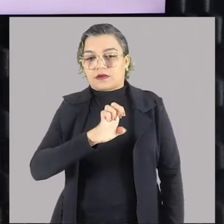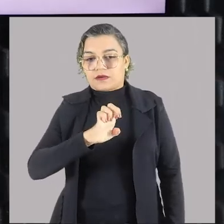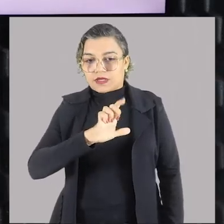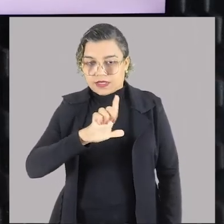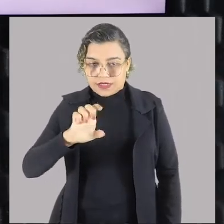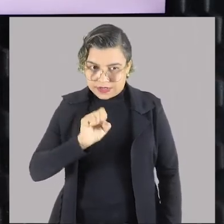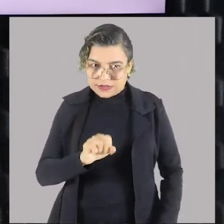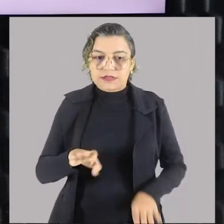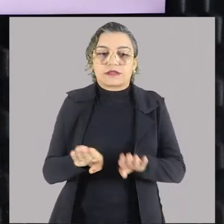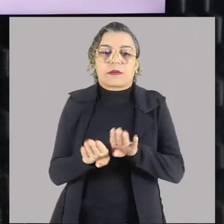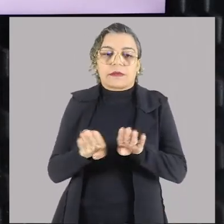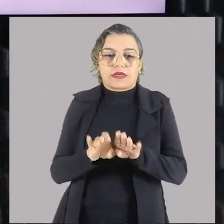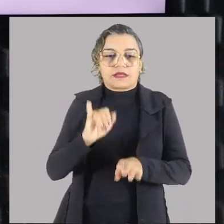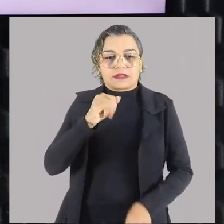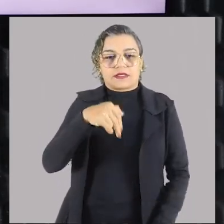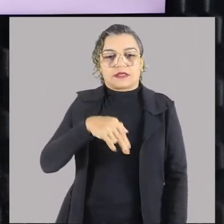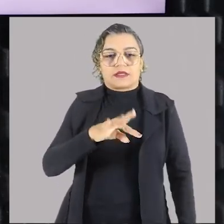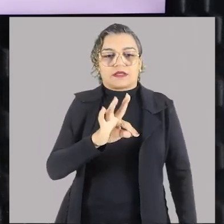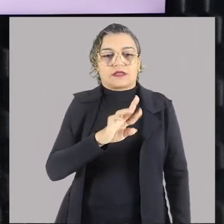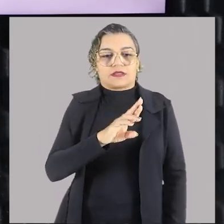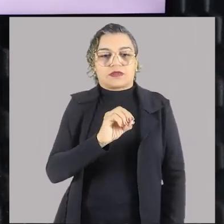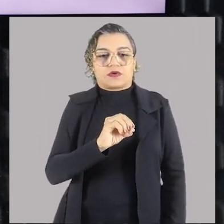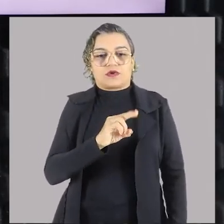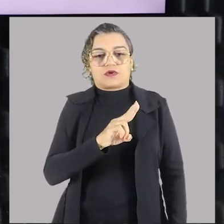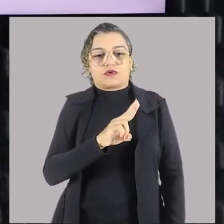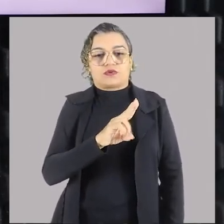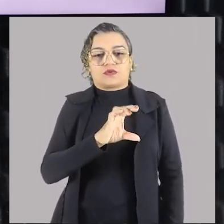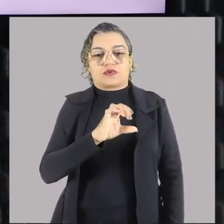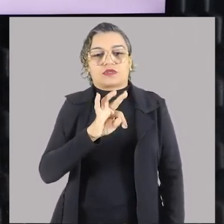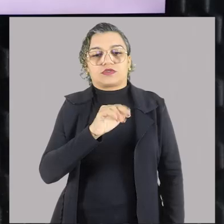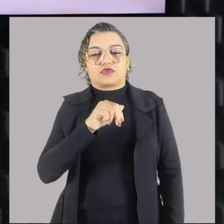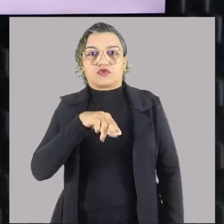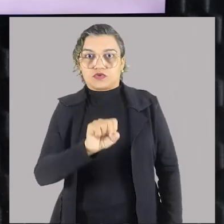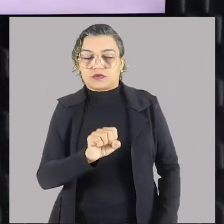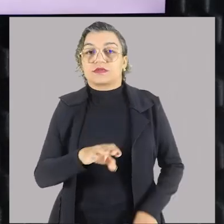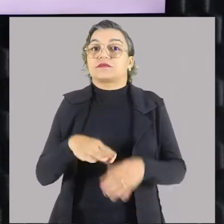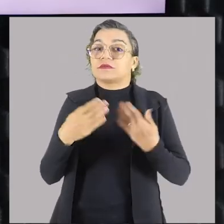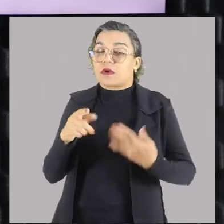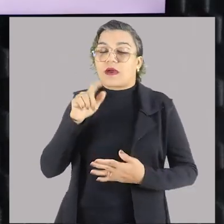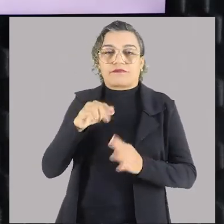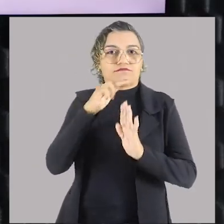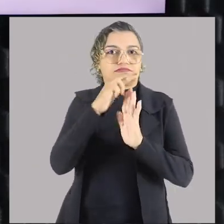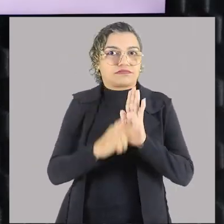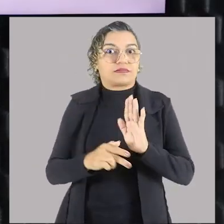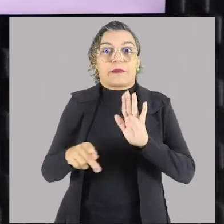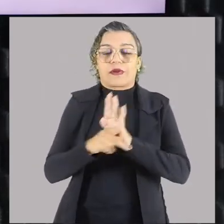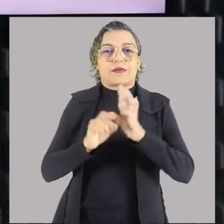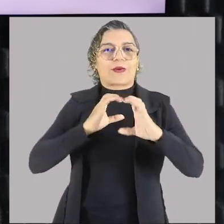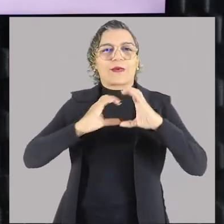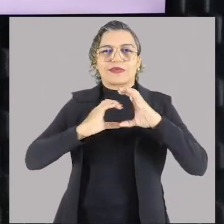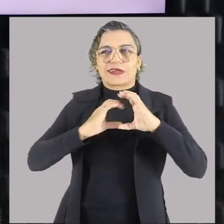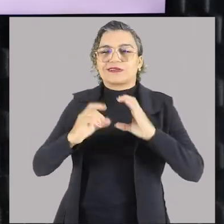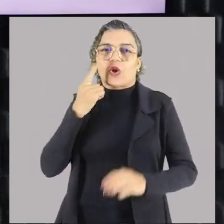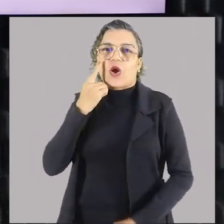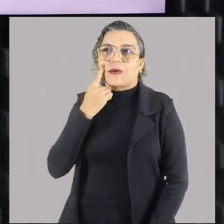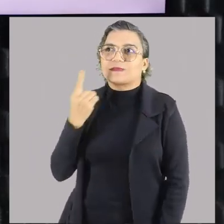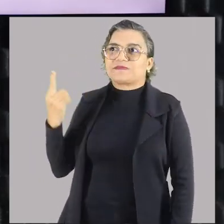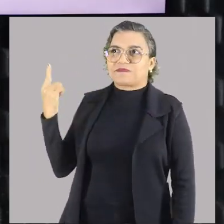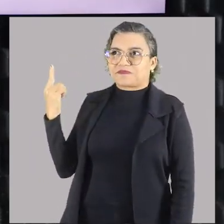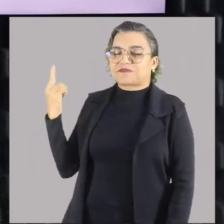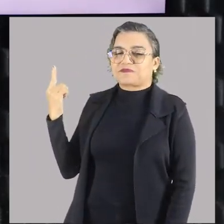apresentações pessoais. Todos esses elementos fazem parte da comunicação. Então, aqui eu coloquei para vocês,